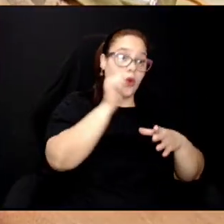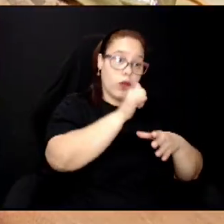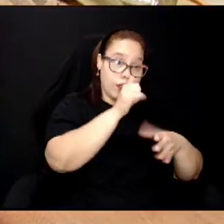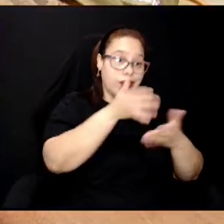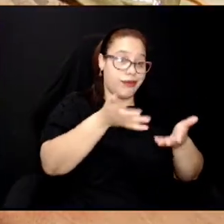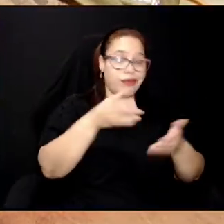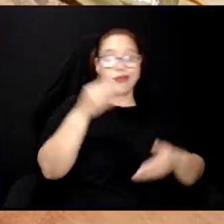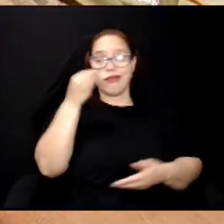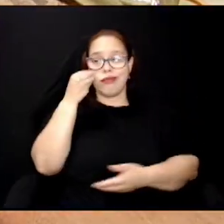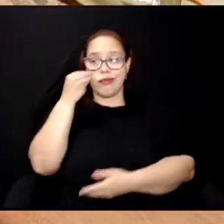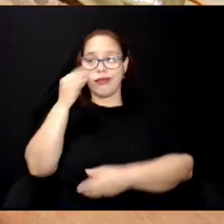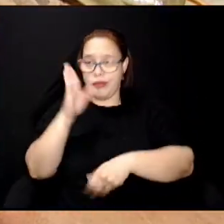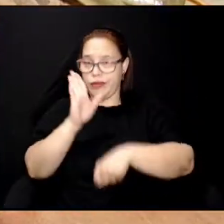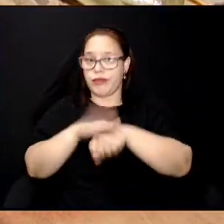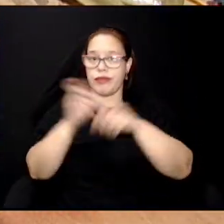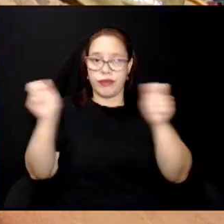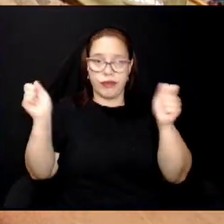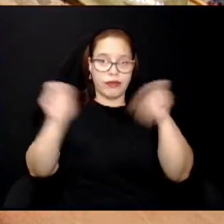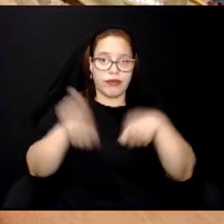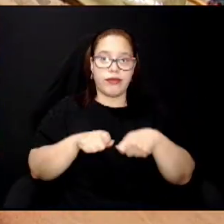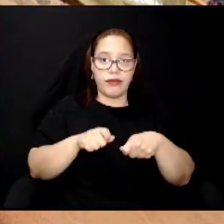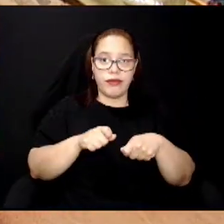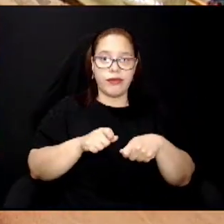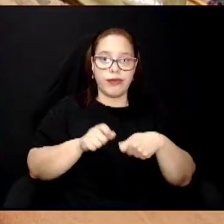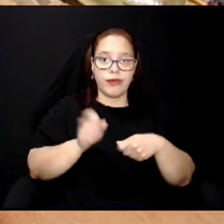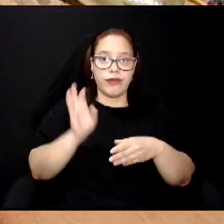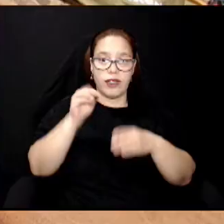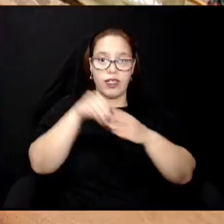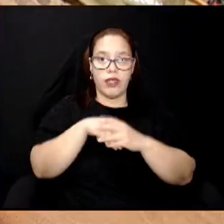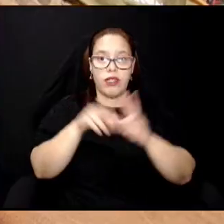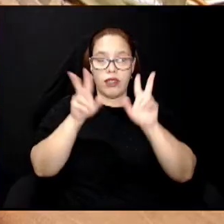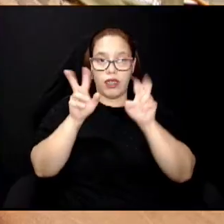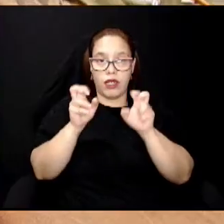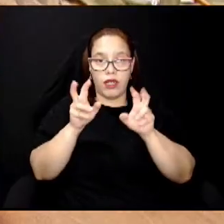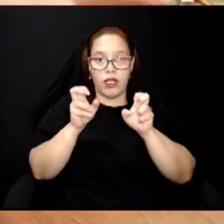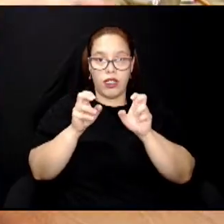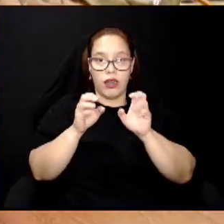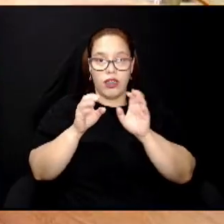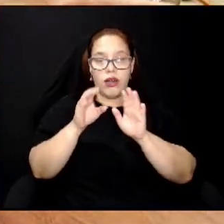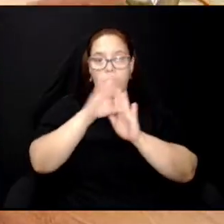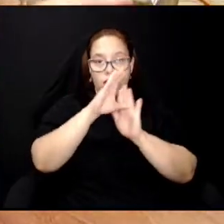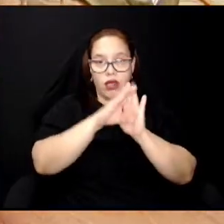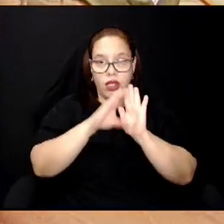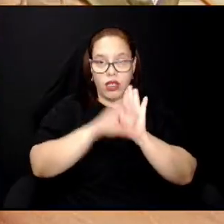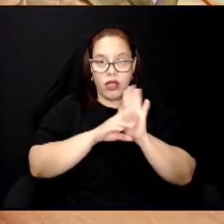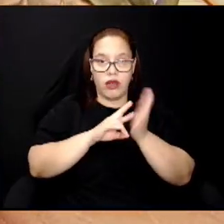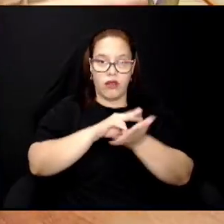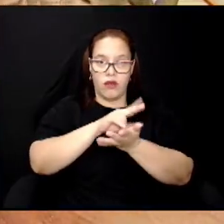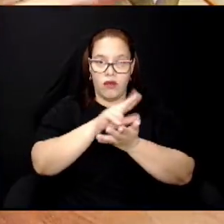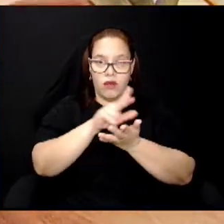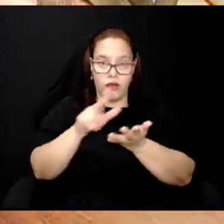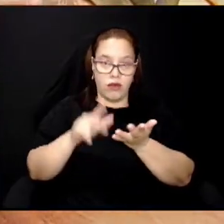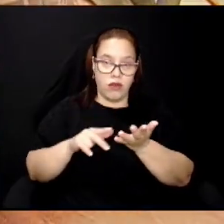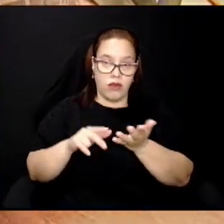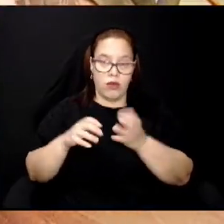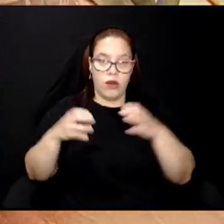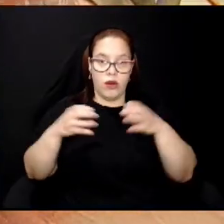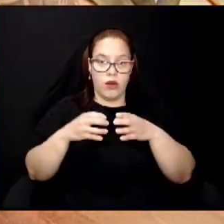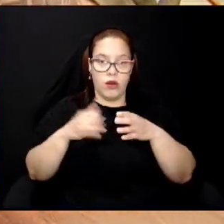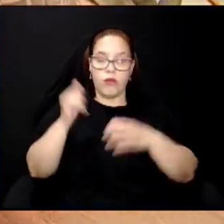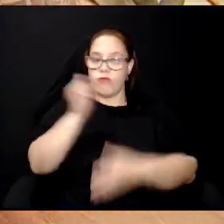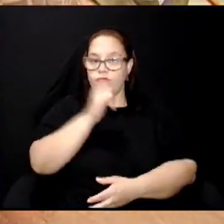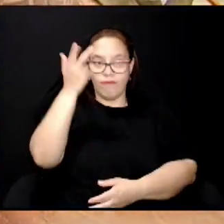o máximo possível, né, dentro do tema. Então a gente pensou o cardápio com variações de alguns pratos italianos bem comuns e bem,